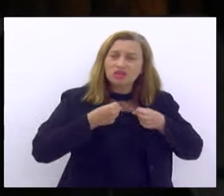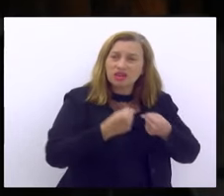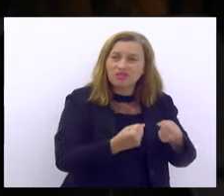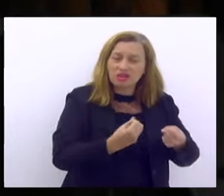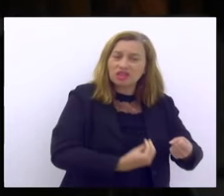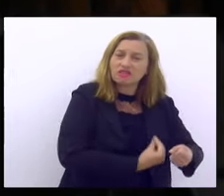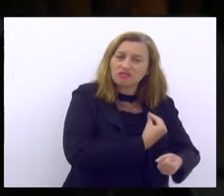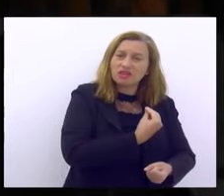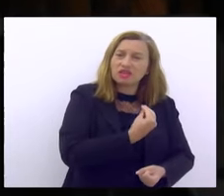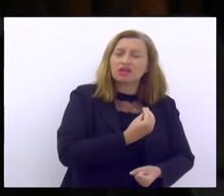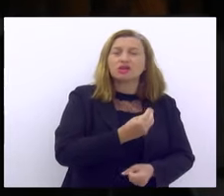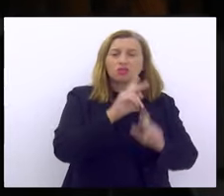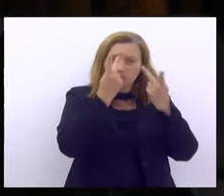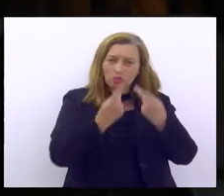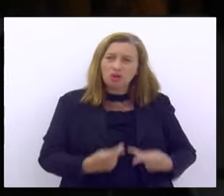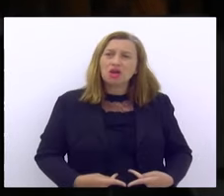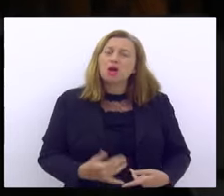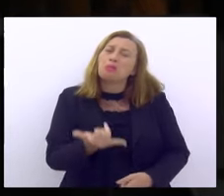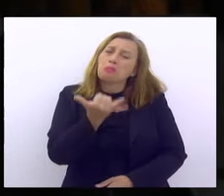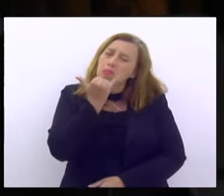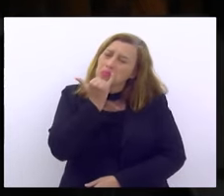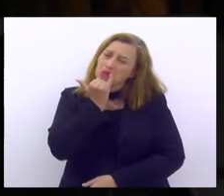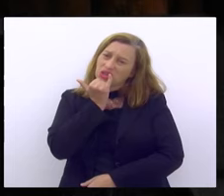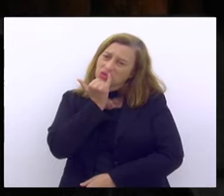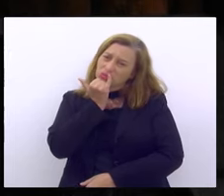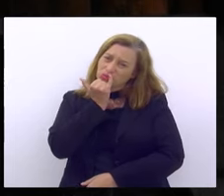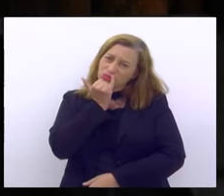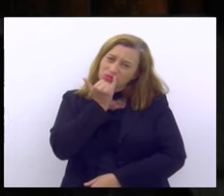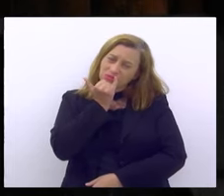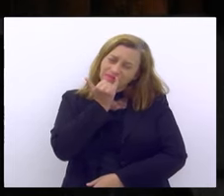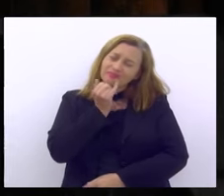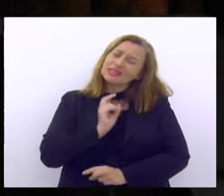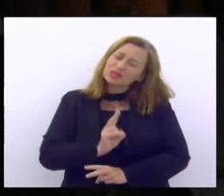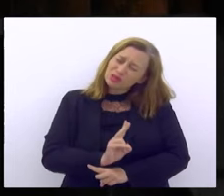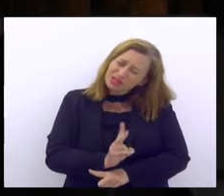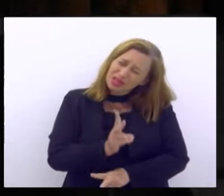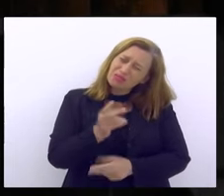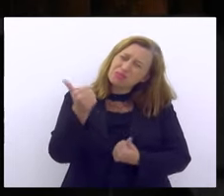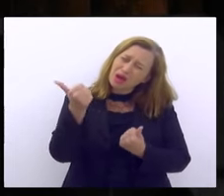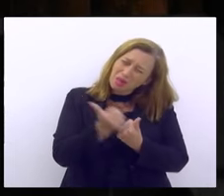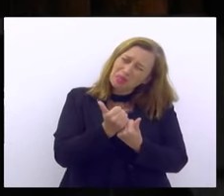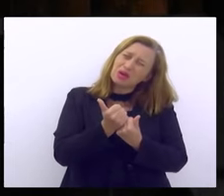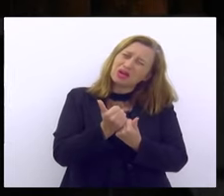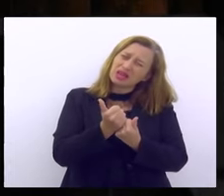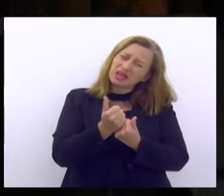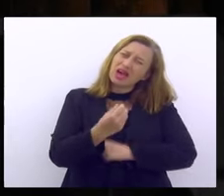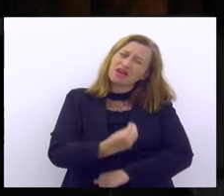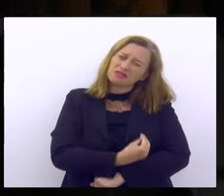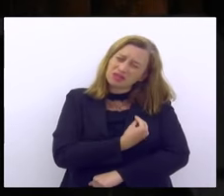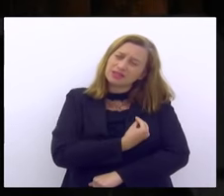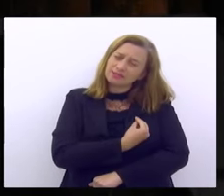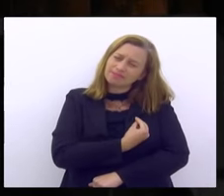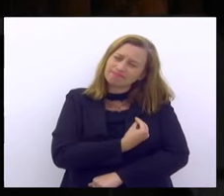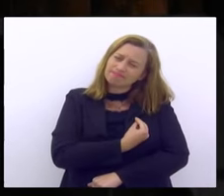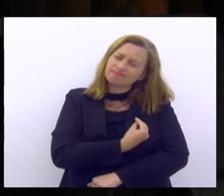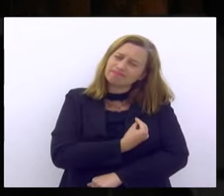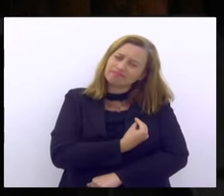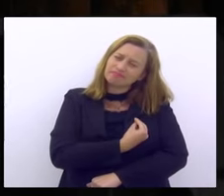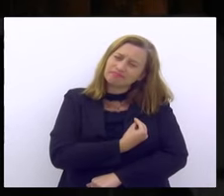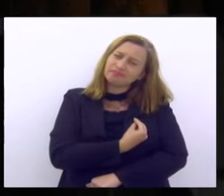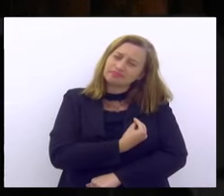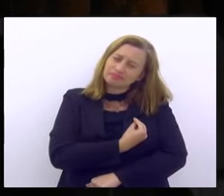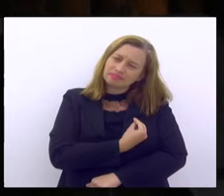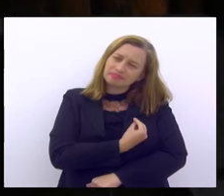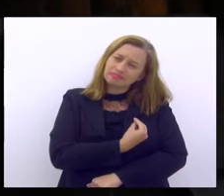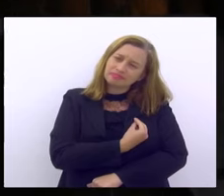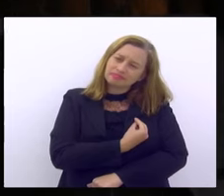da vida humana, me perdoe, mas eu sempre estarei defendendo o bem inegociável que é a